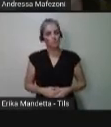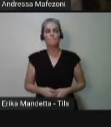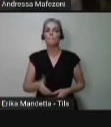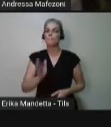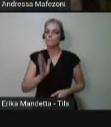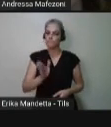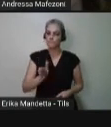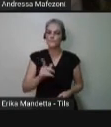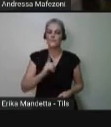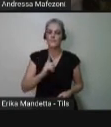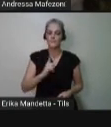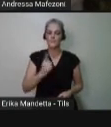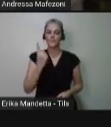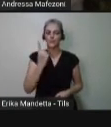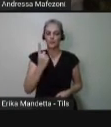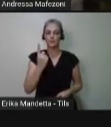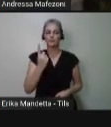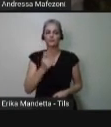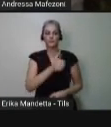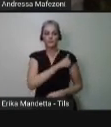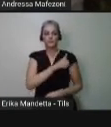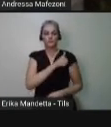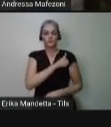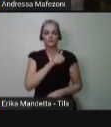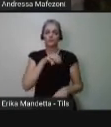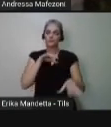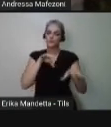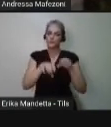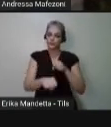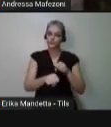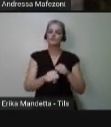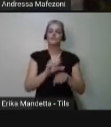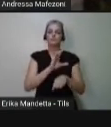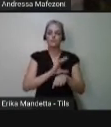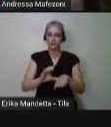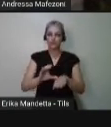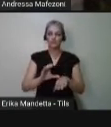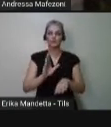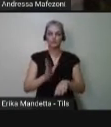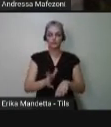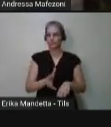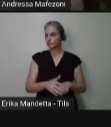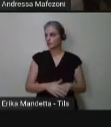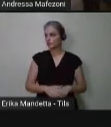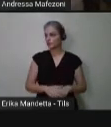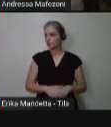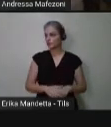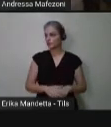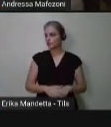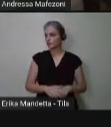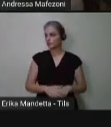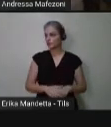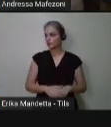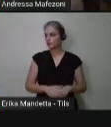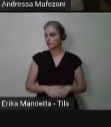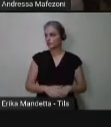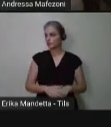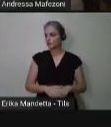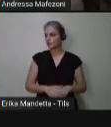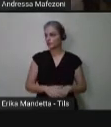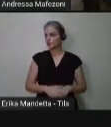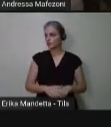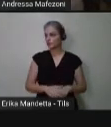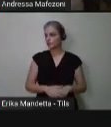que já concluiu esse curso, e isso, né, é prova desse trabalho que é